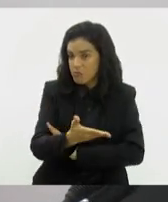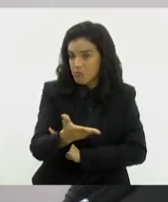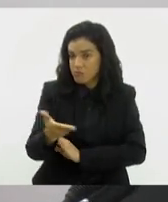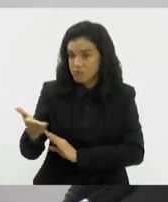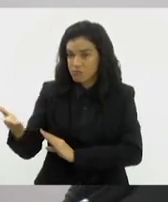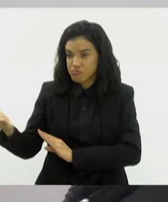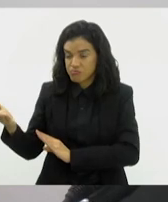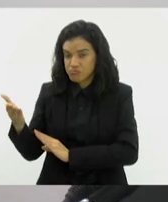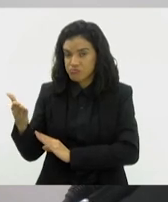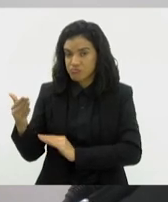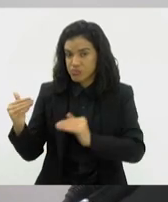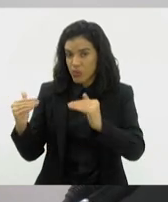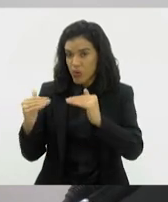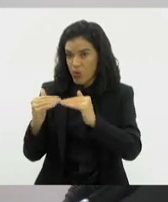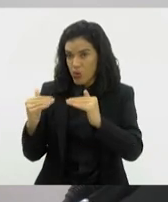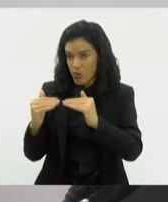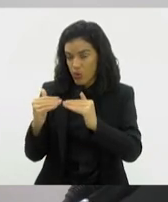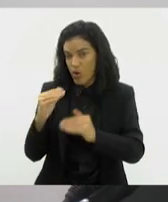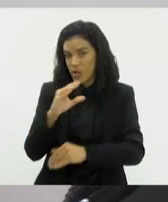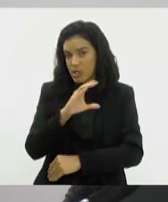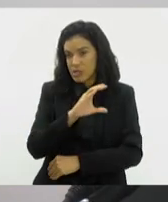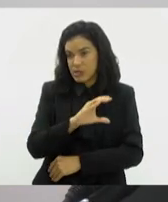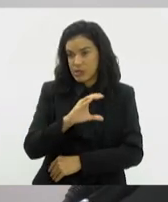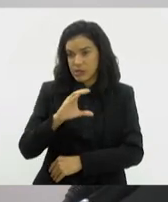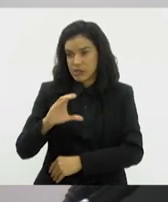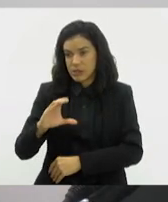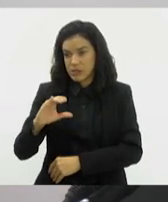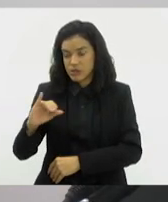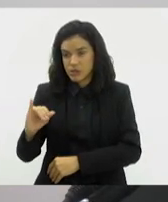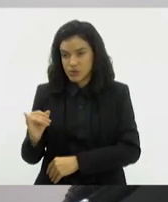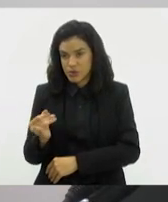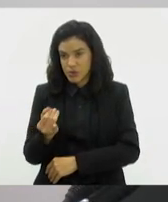a CCJ